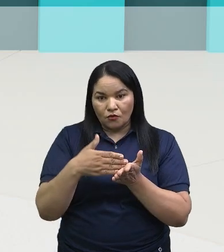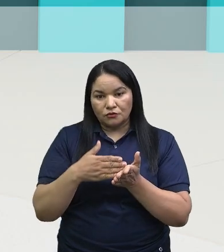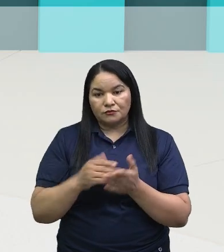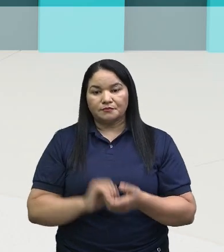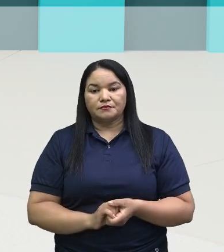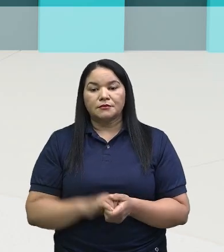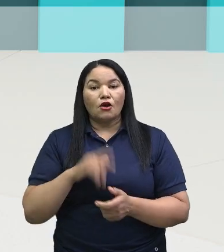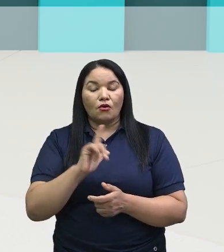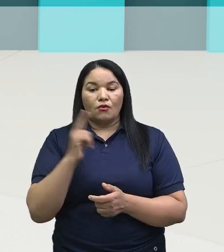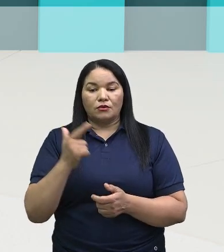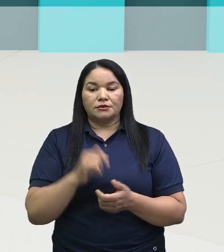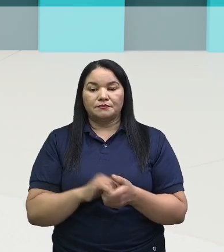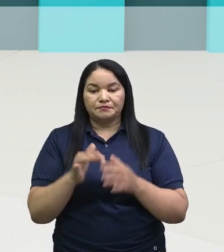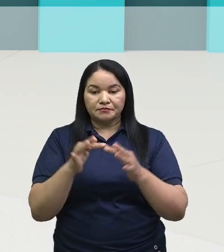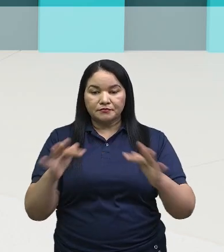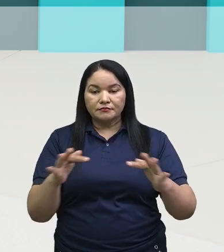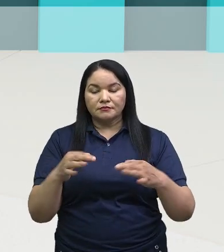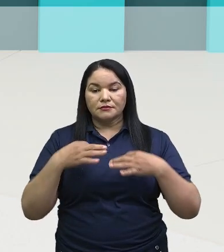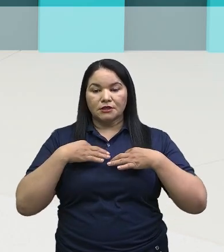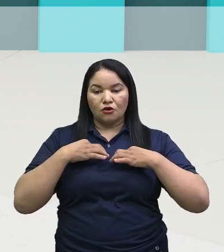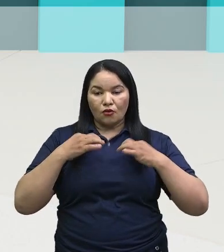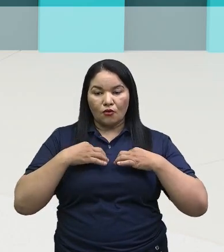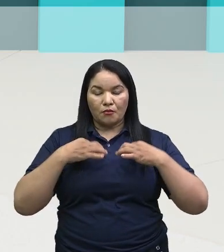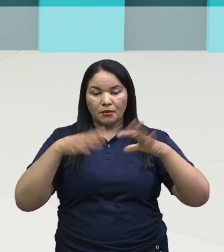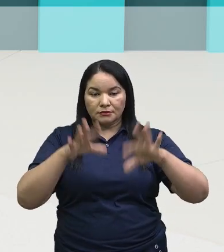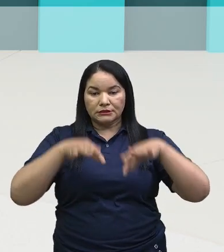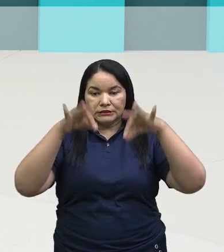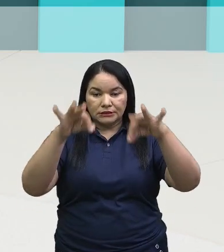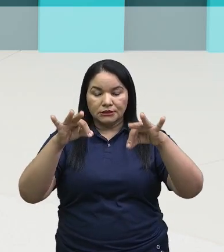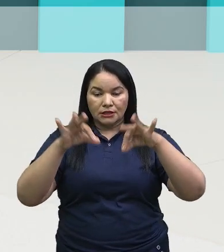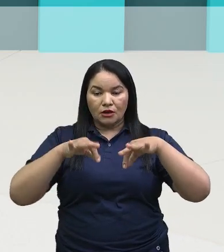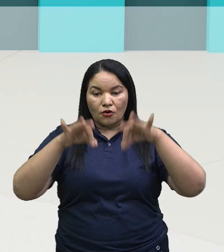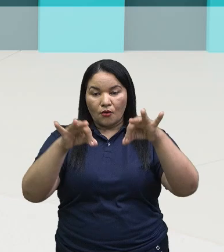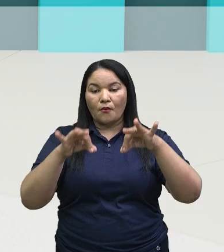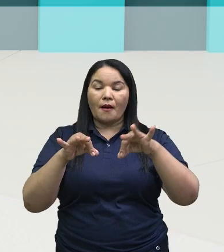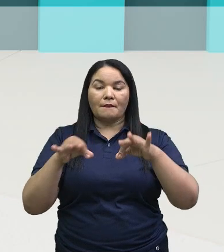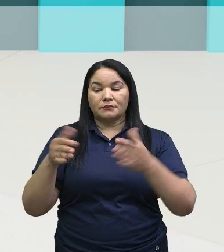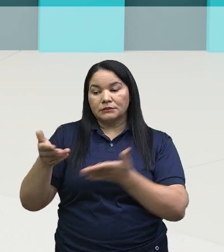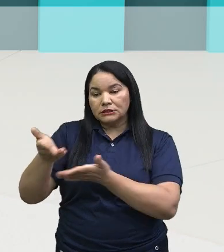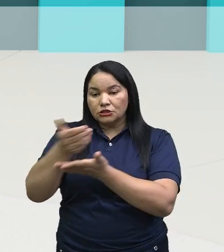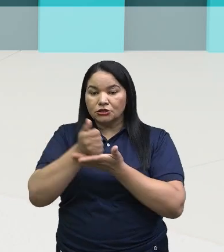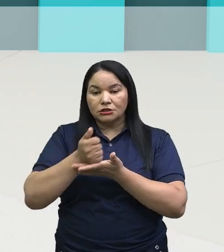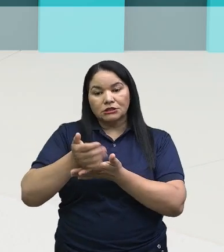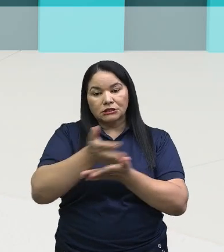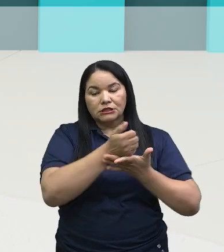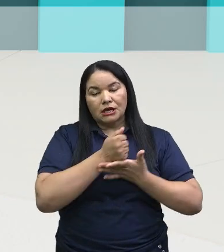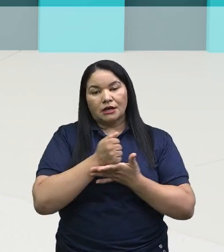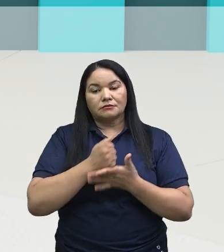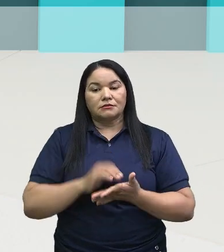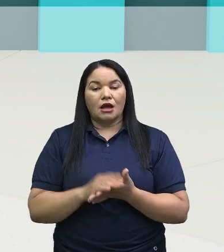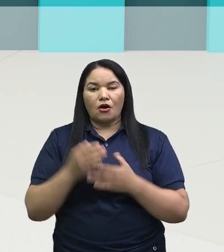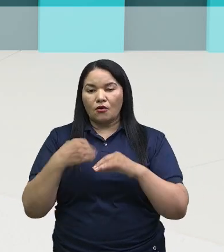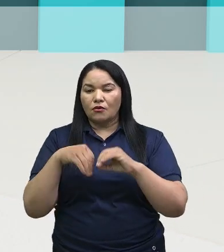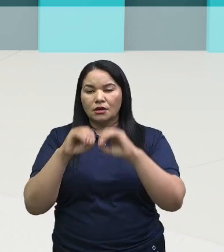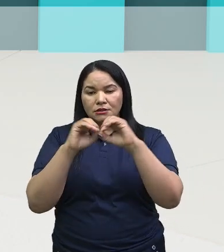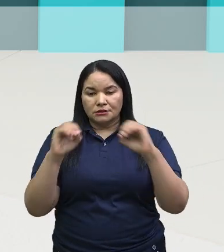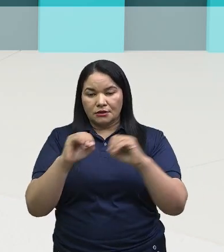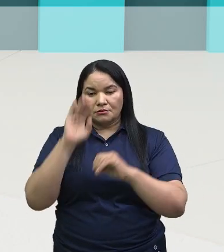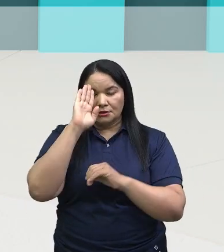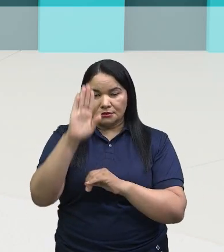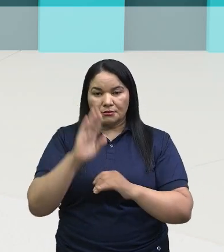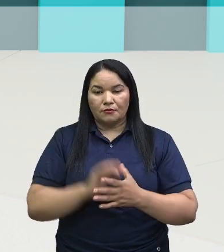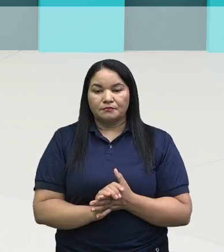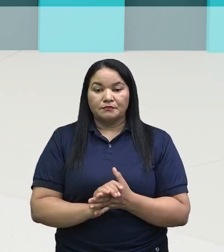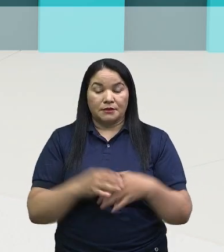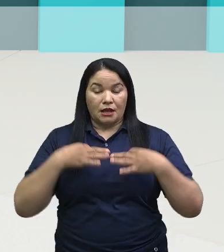roupas que estão na corda devem ser tiradas. Então, vamos pensar na oração principal. As roupas